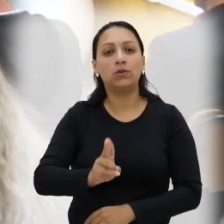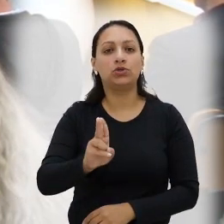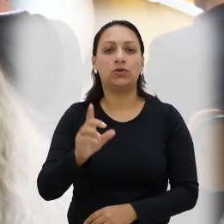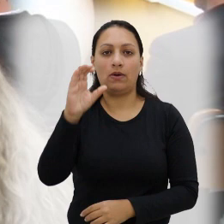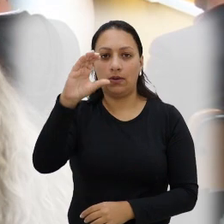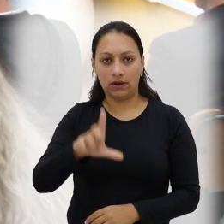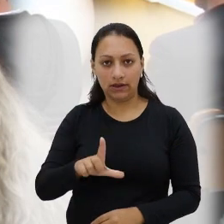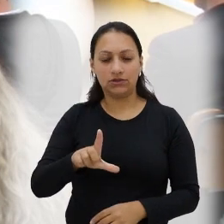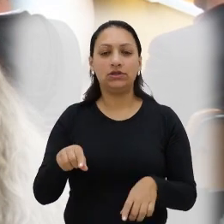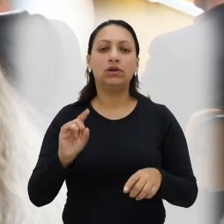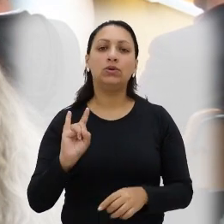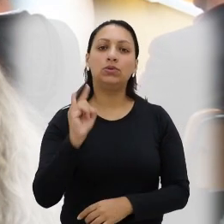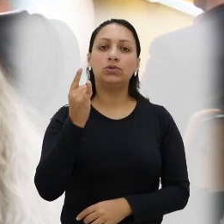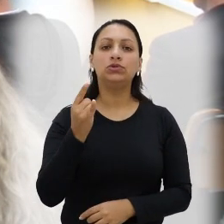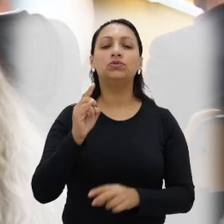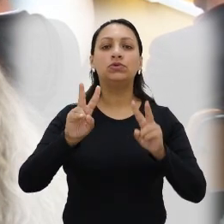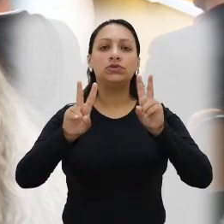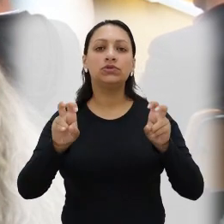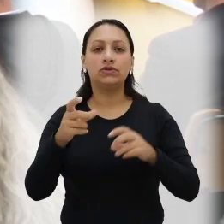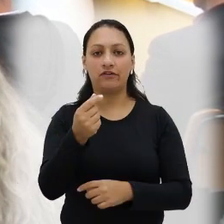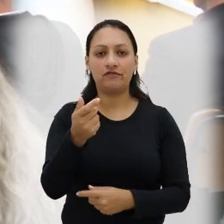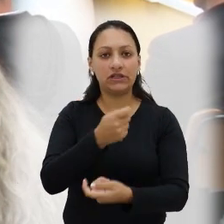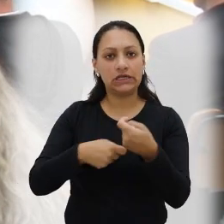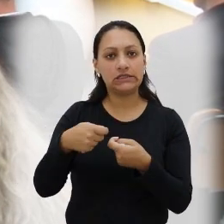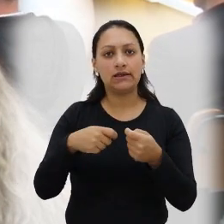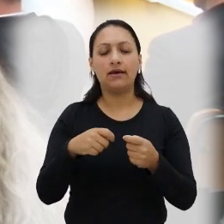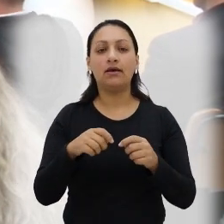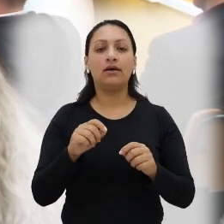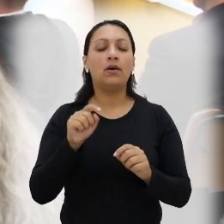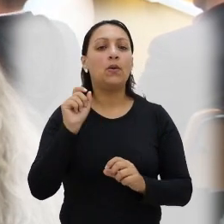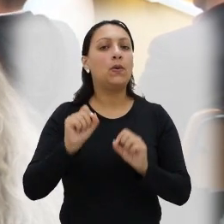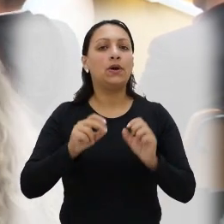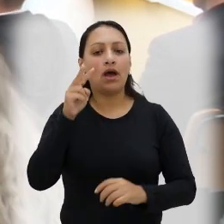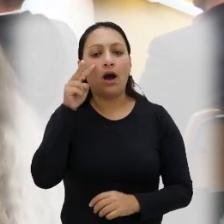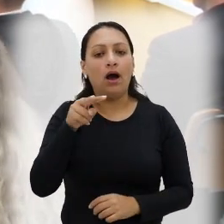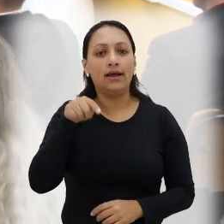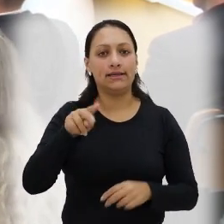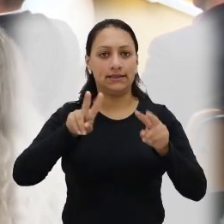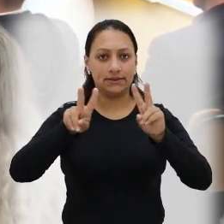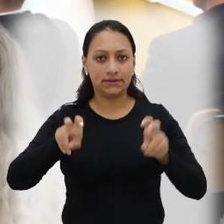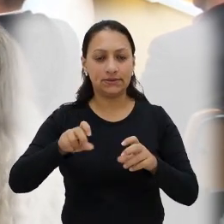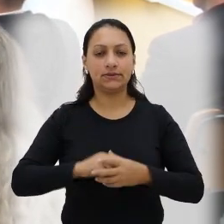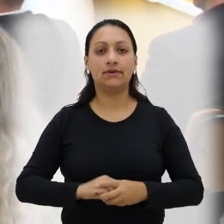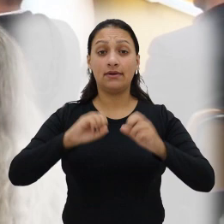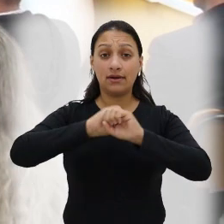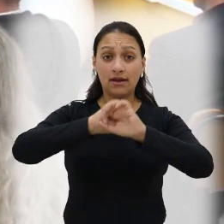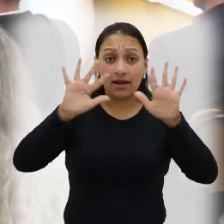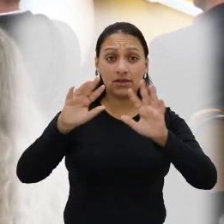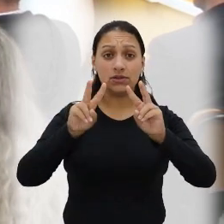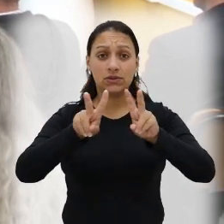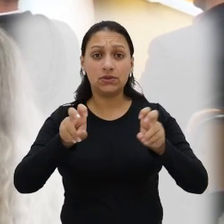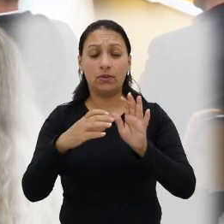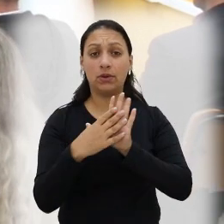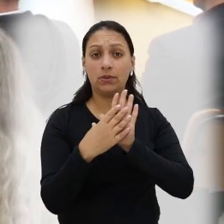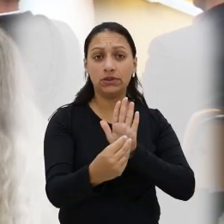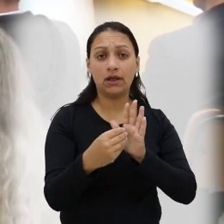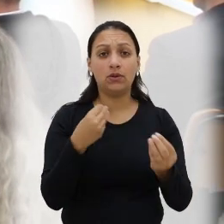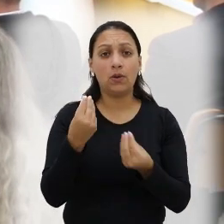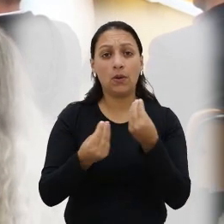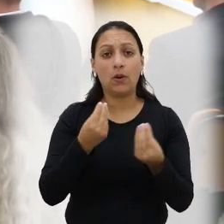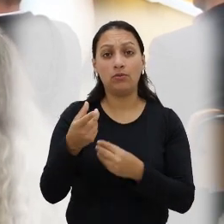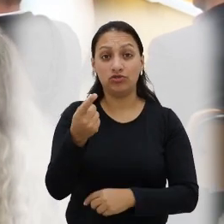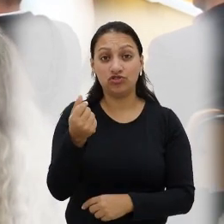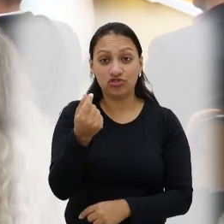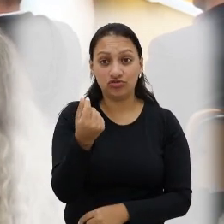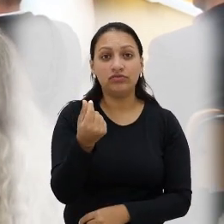tema, finanças. Em relação a finanças, o que a gente olha, então? Clareza sobre o modelo de monetização, e, por incrível